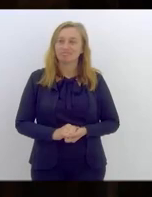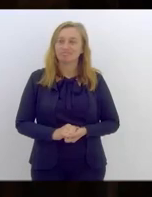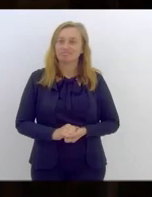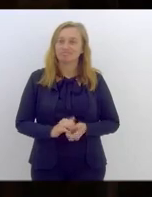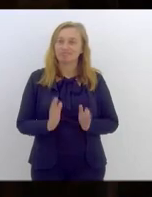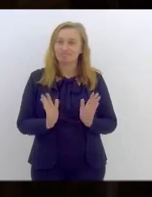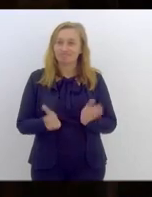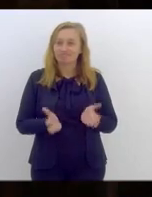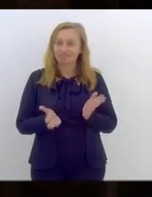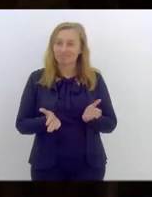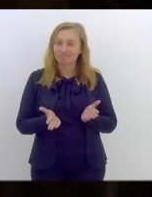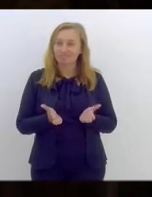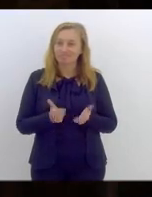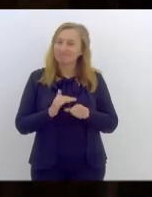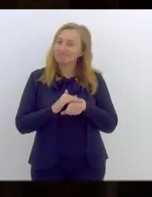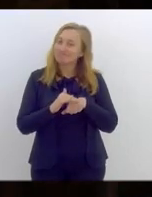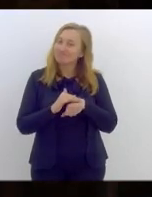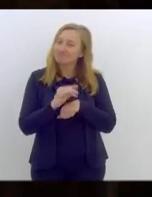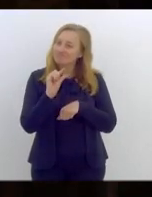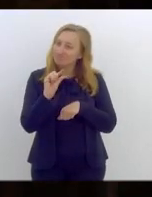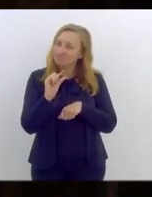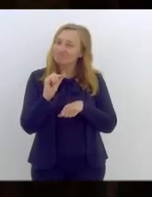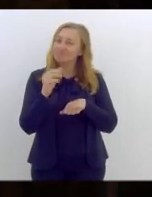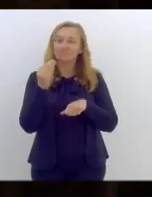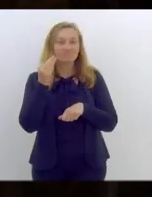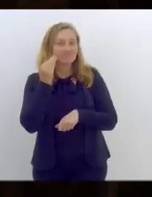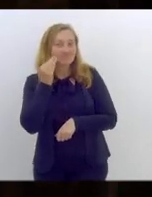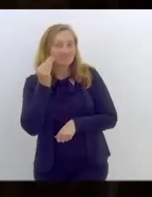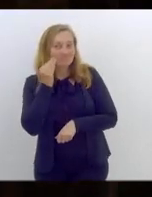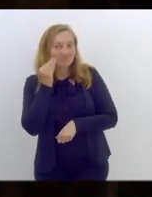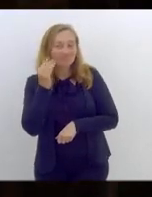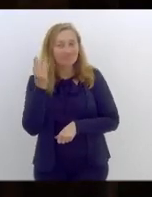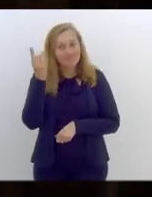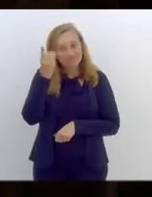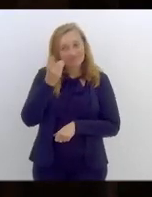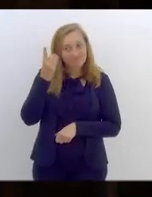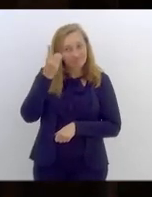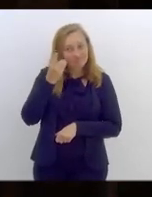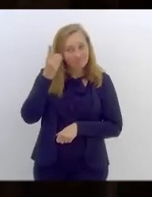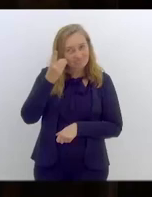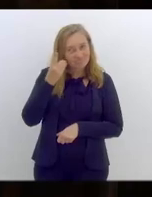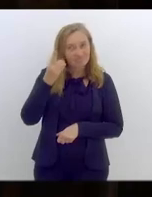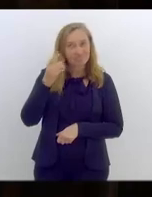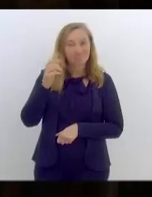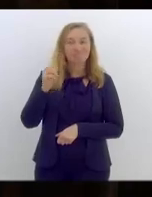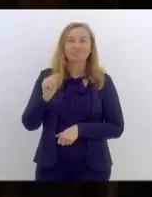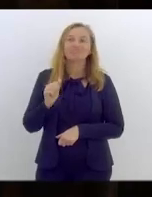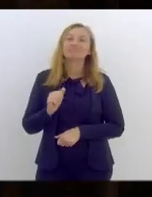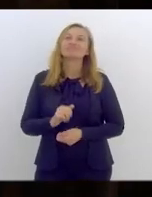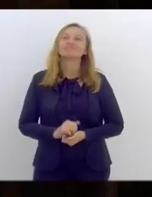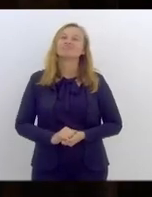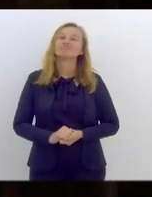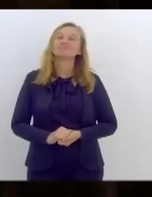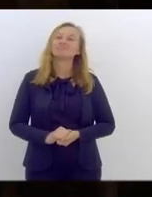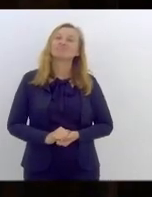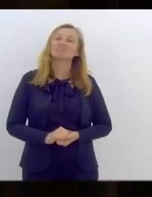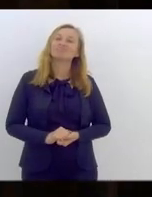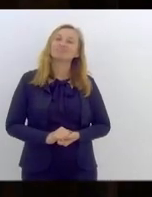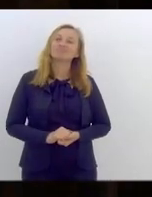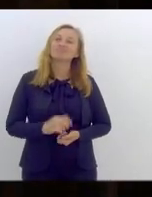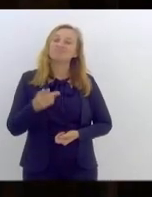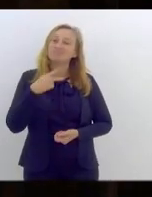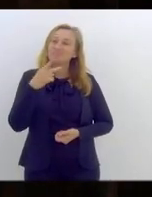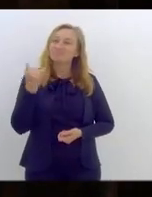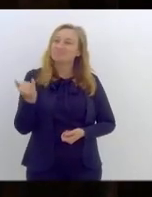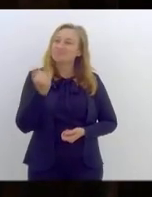Hoje, eu conversando um pouco com Mônica e a deputada Aura Carolina, que estava aqui, falando